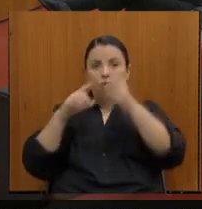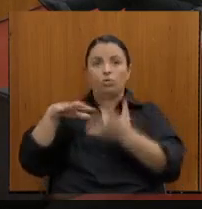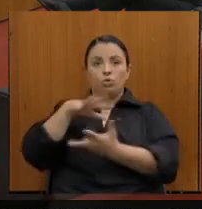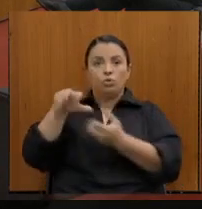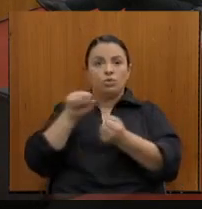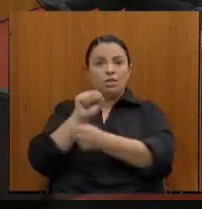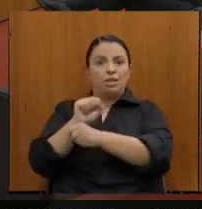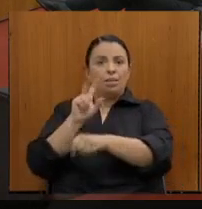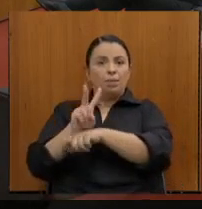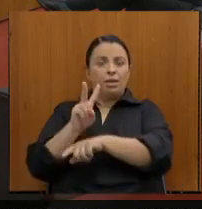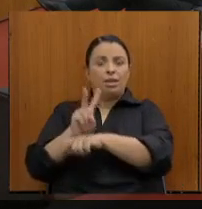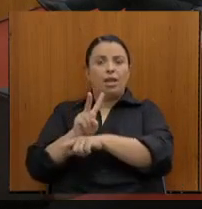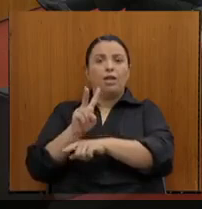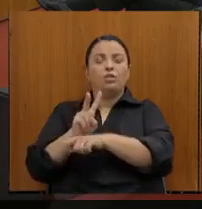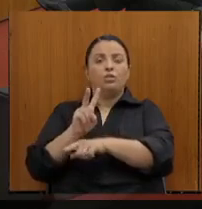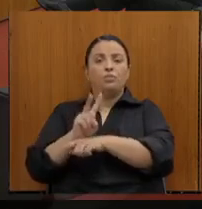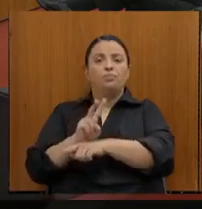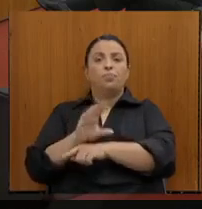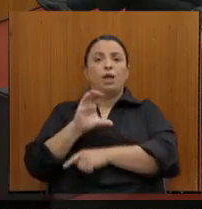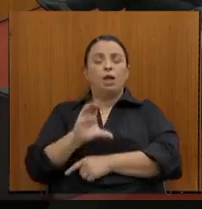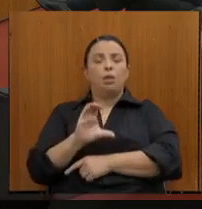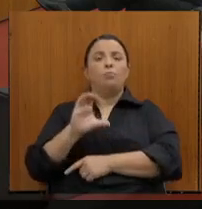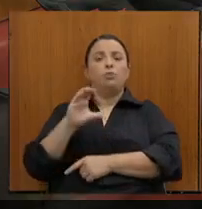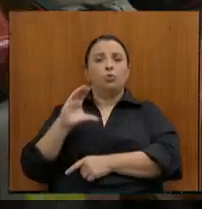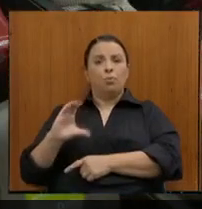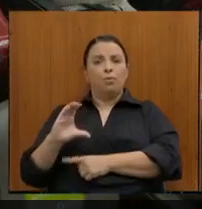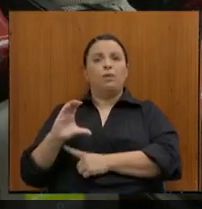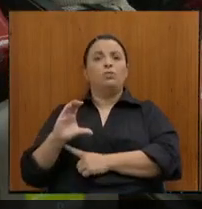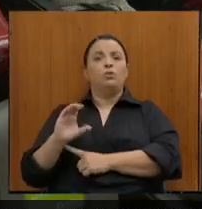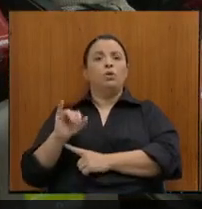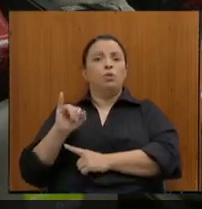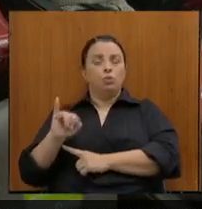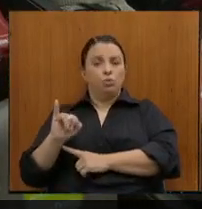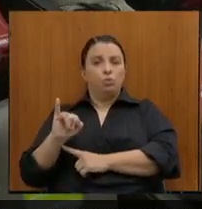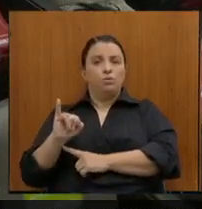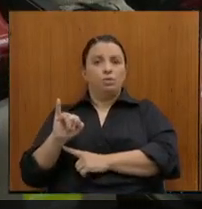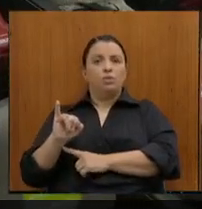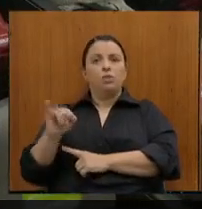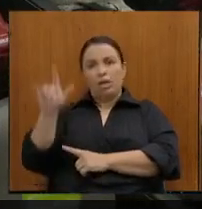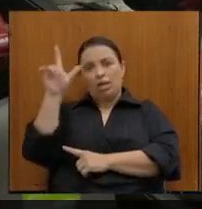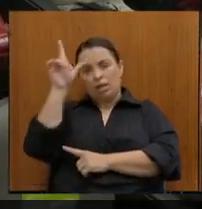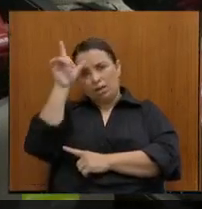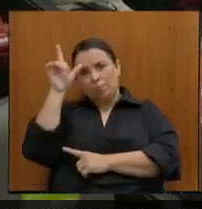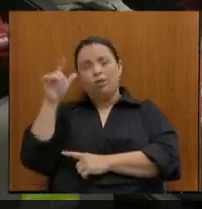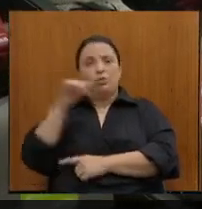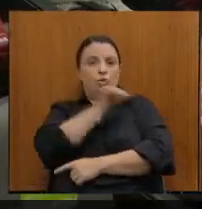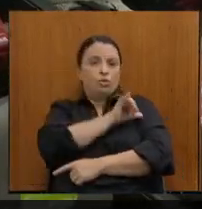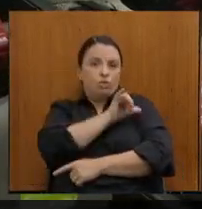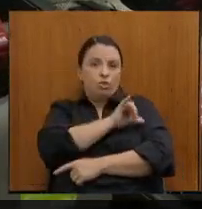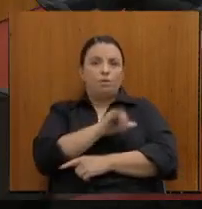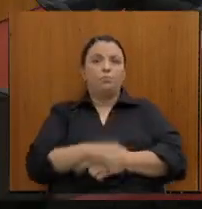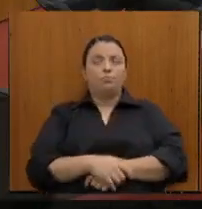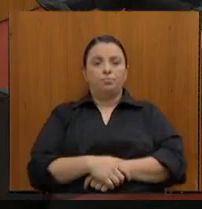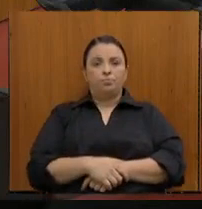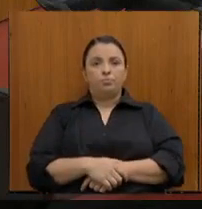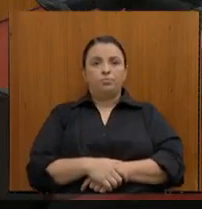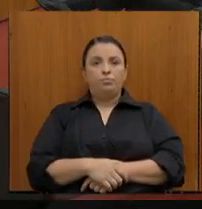e indústria brasil-alemanha do Rio de Janeiro a prisão